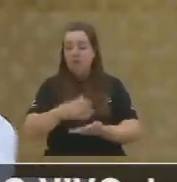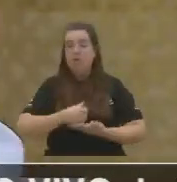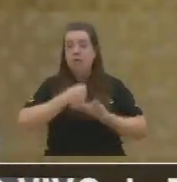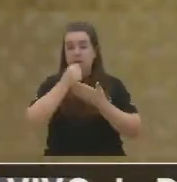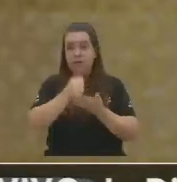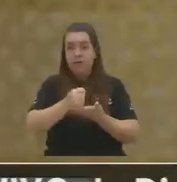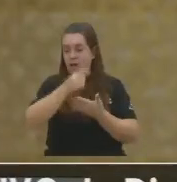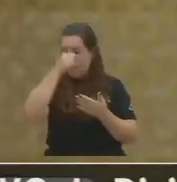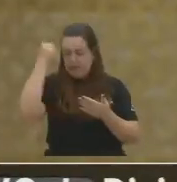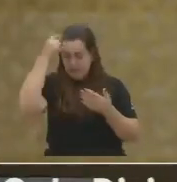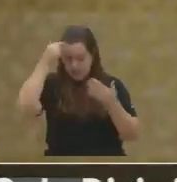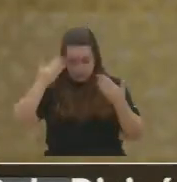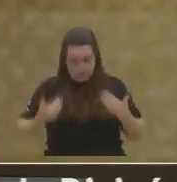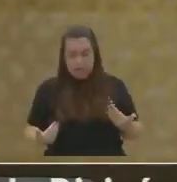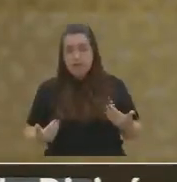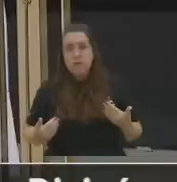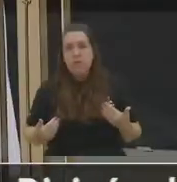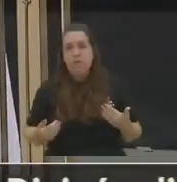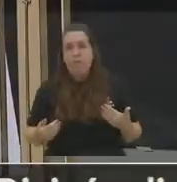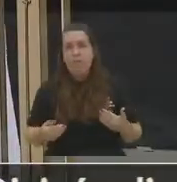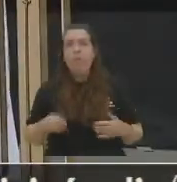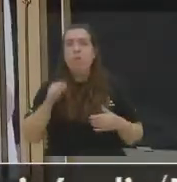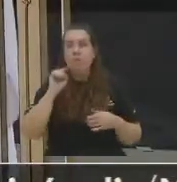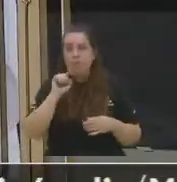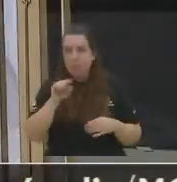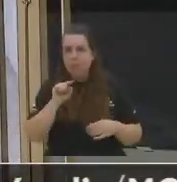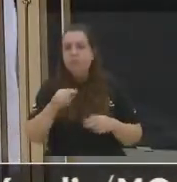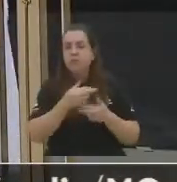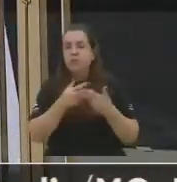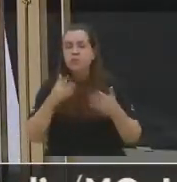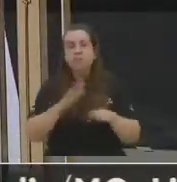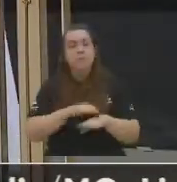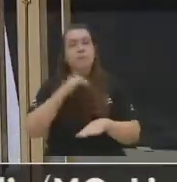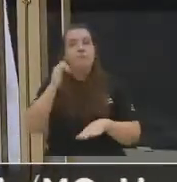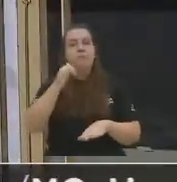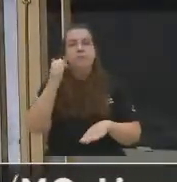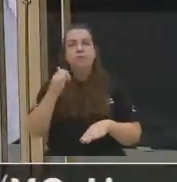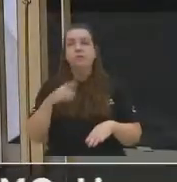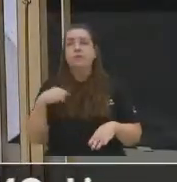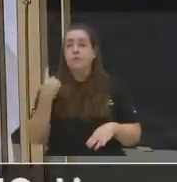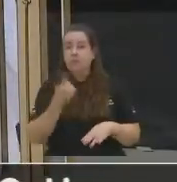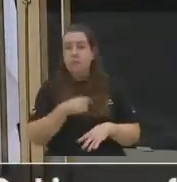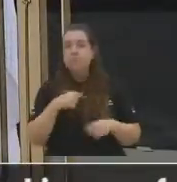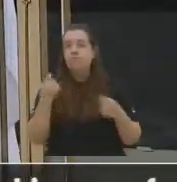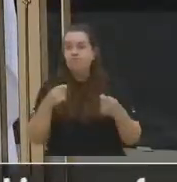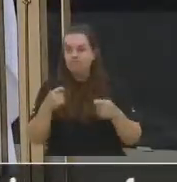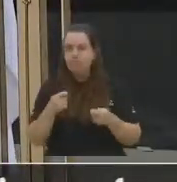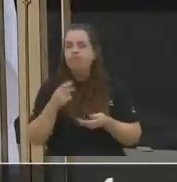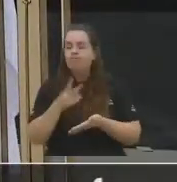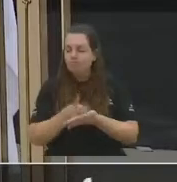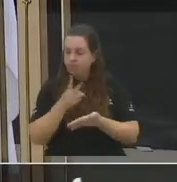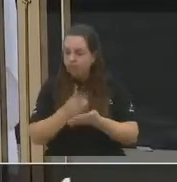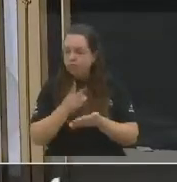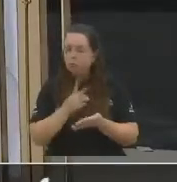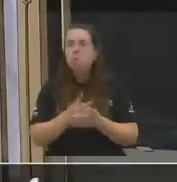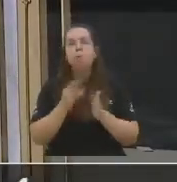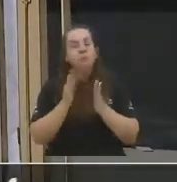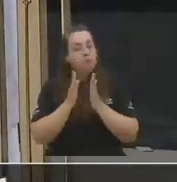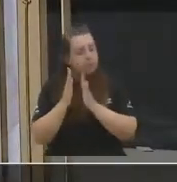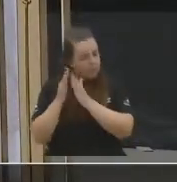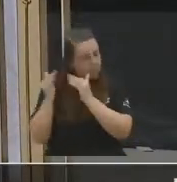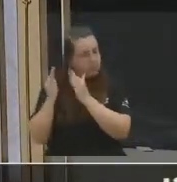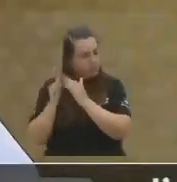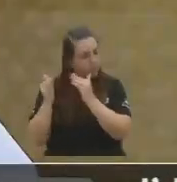e santificação. Estes são os bens que nenhum de nós deve perder. E é por isso que